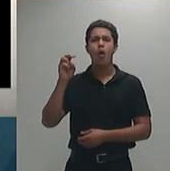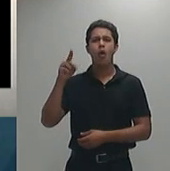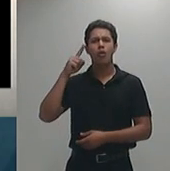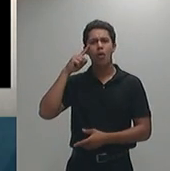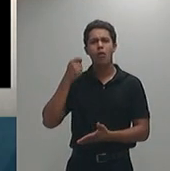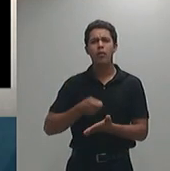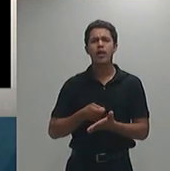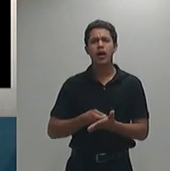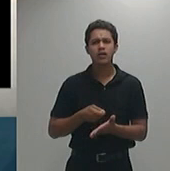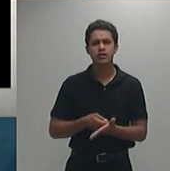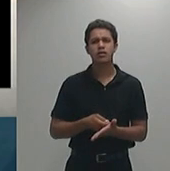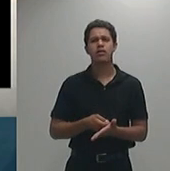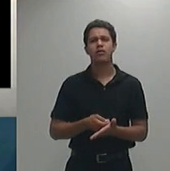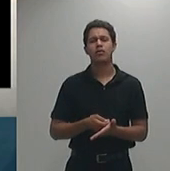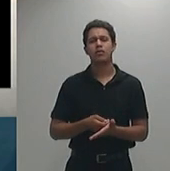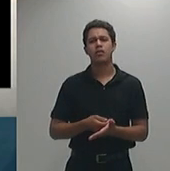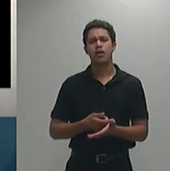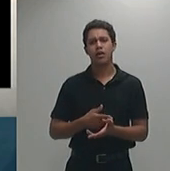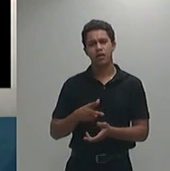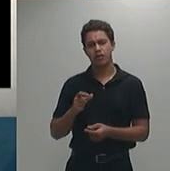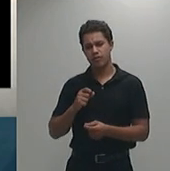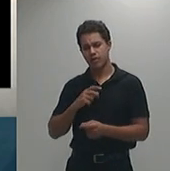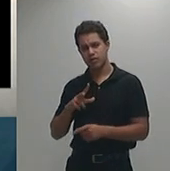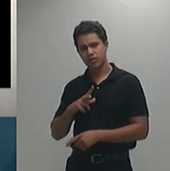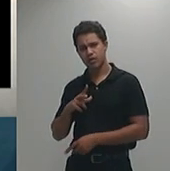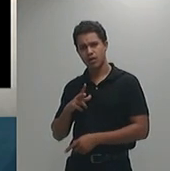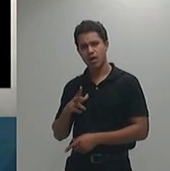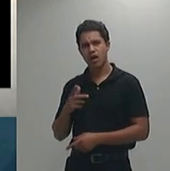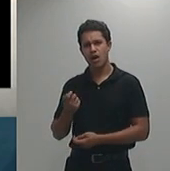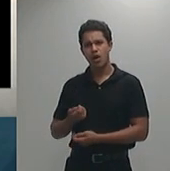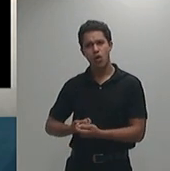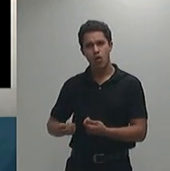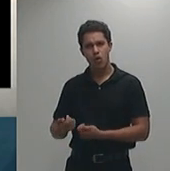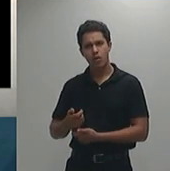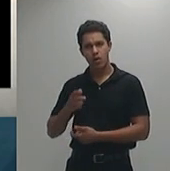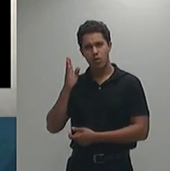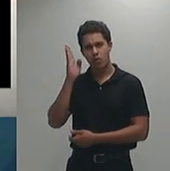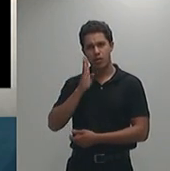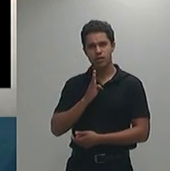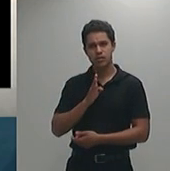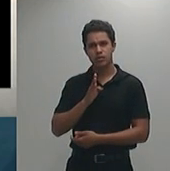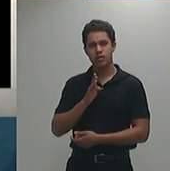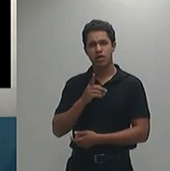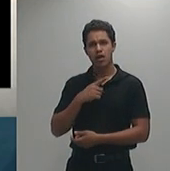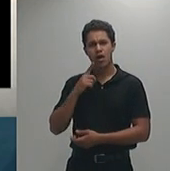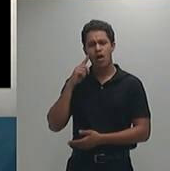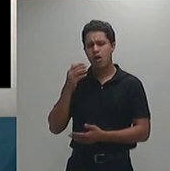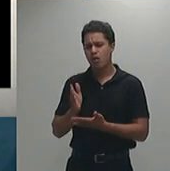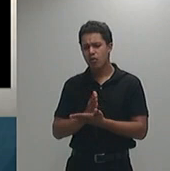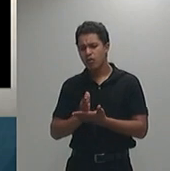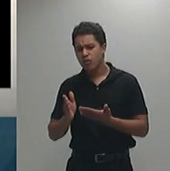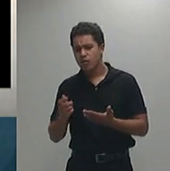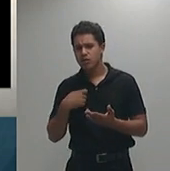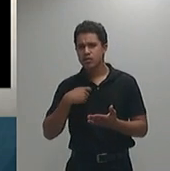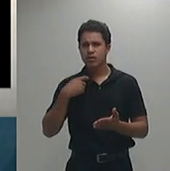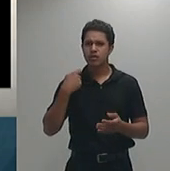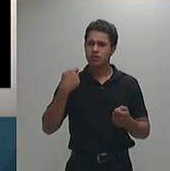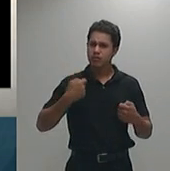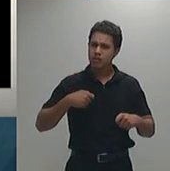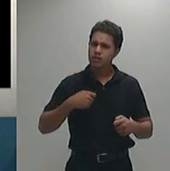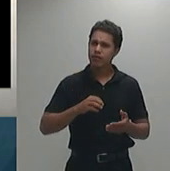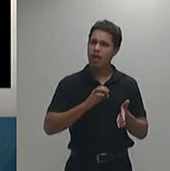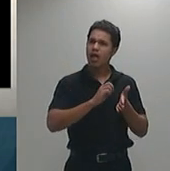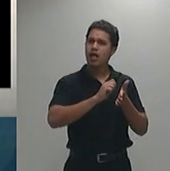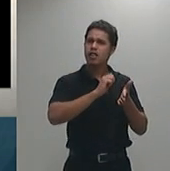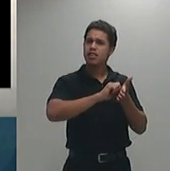livremente a atividade econômica no Brasil algumas tarefas a serem cumpridas no sistema econômico